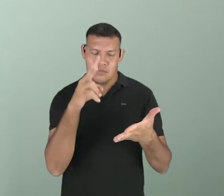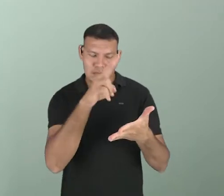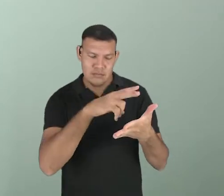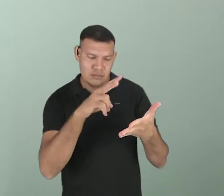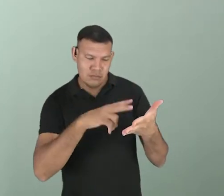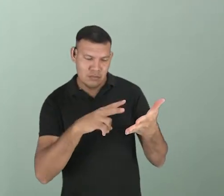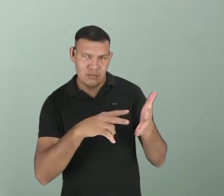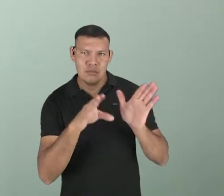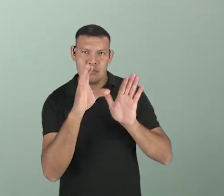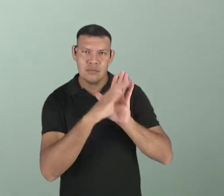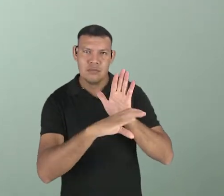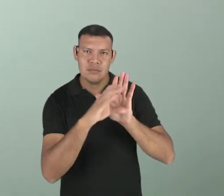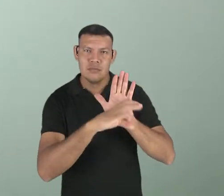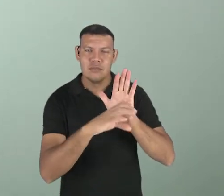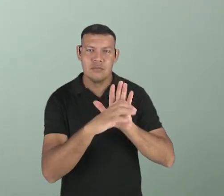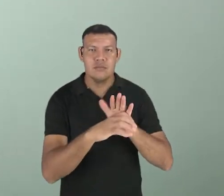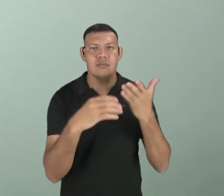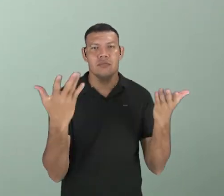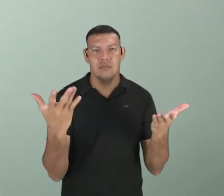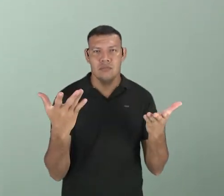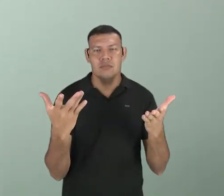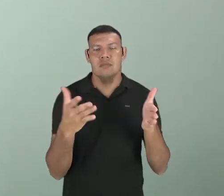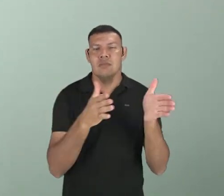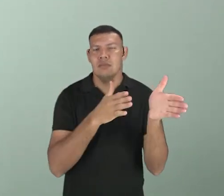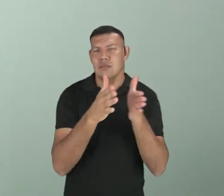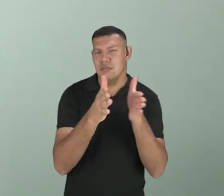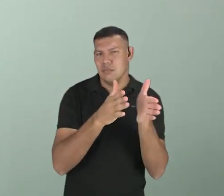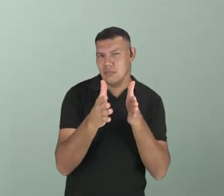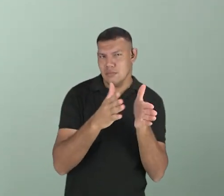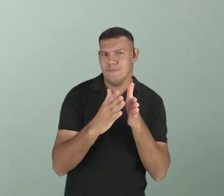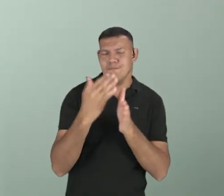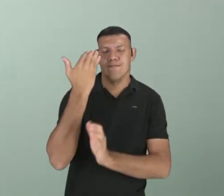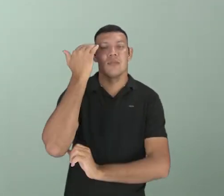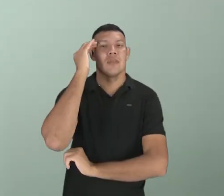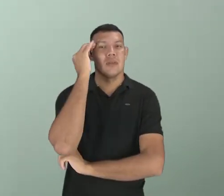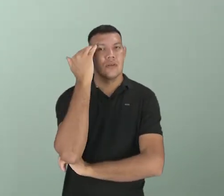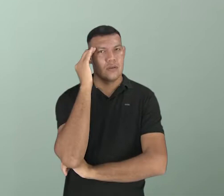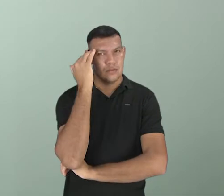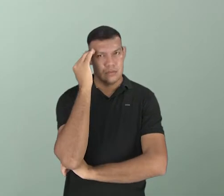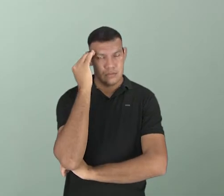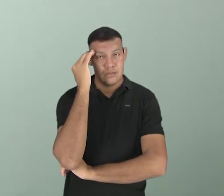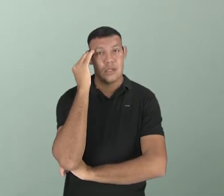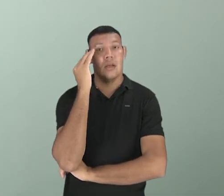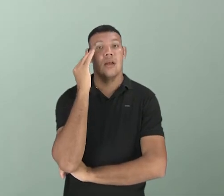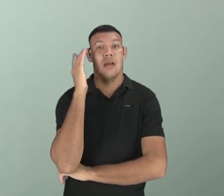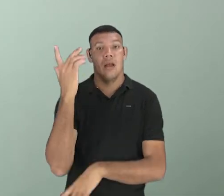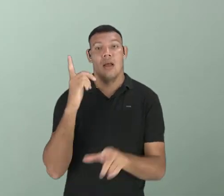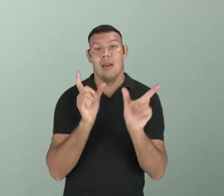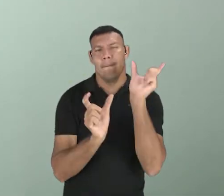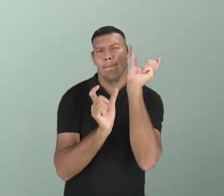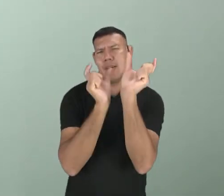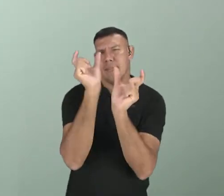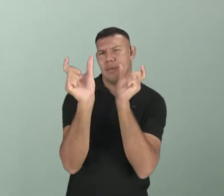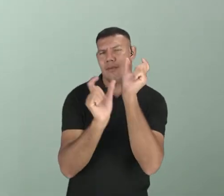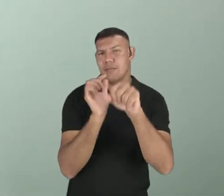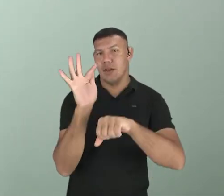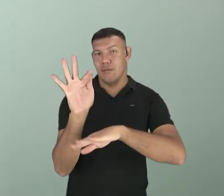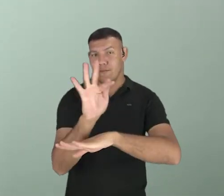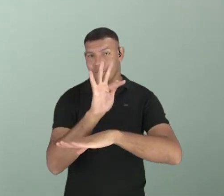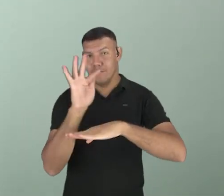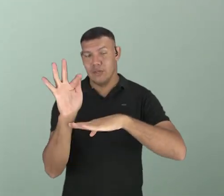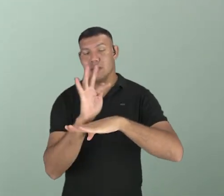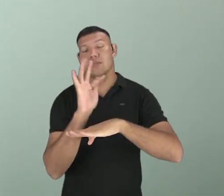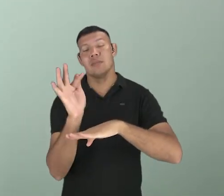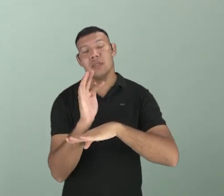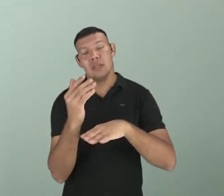autora lá, ao definir leitura como sendo um processo de compreensão de expressões formais e